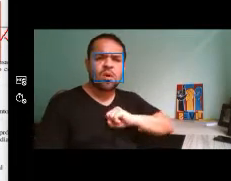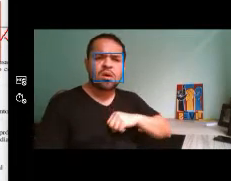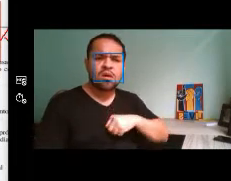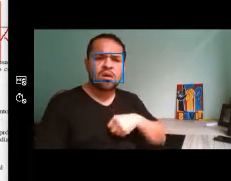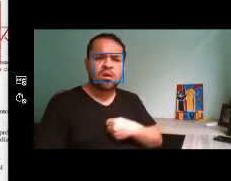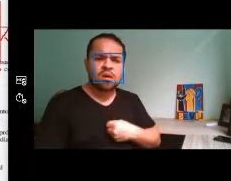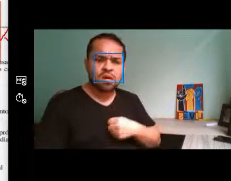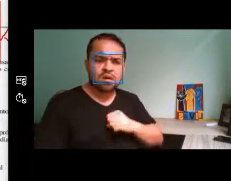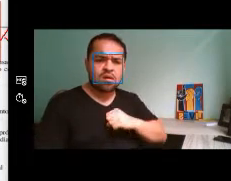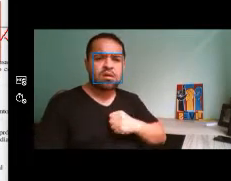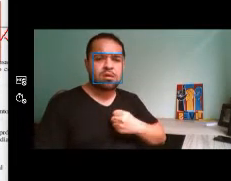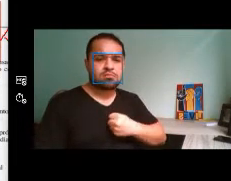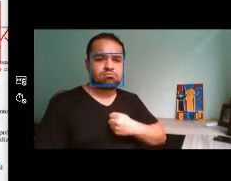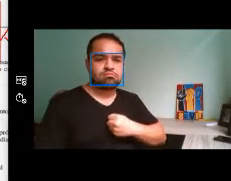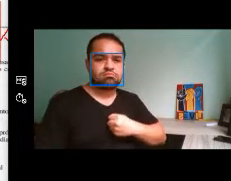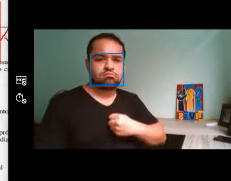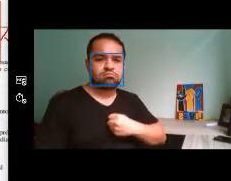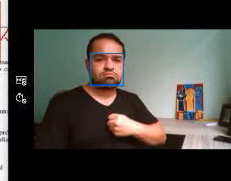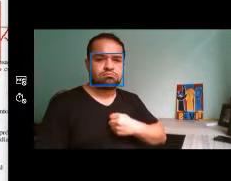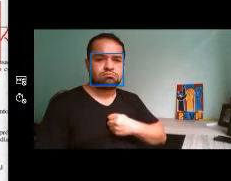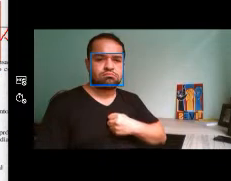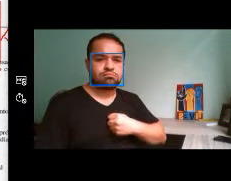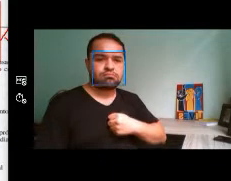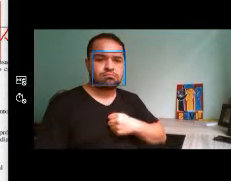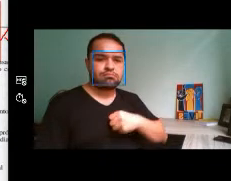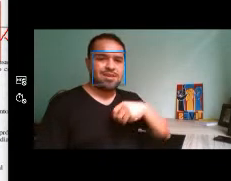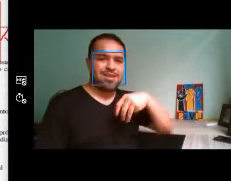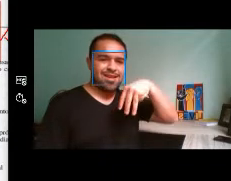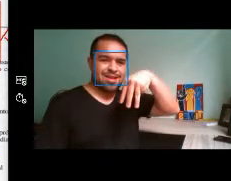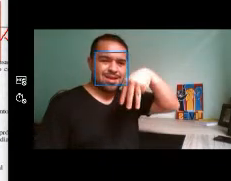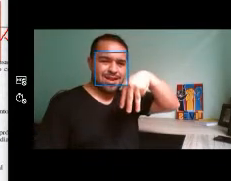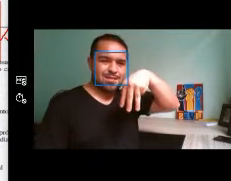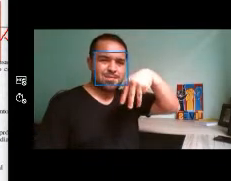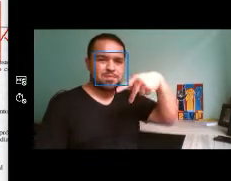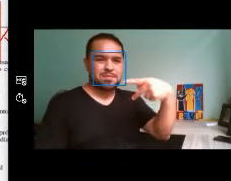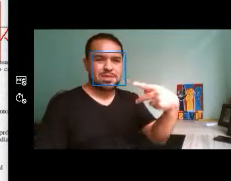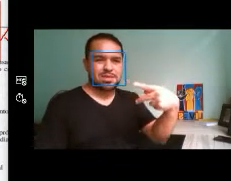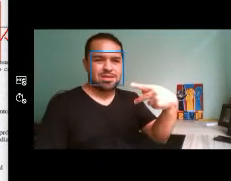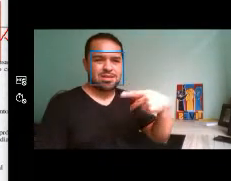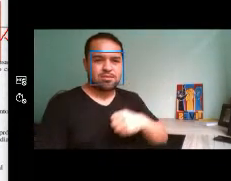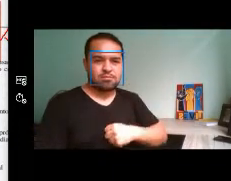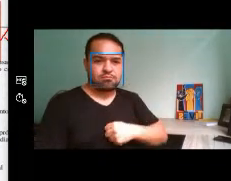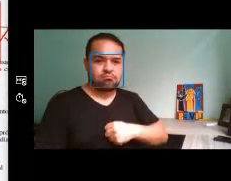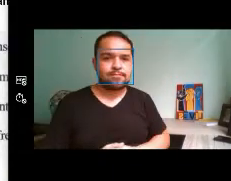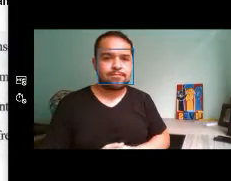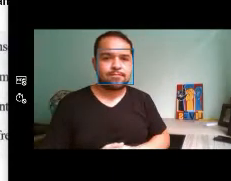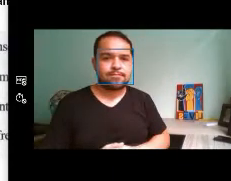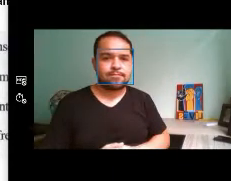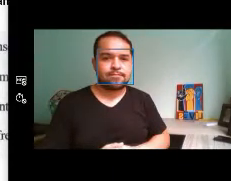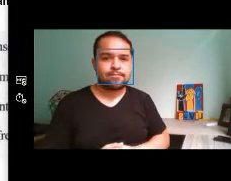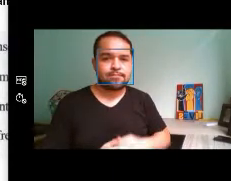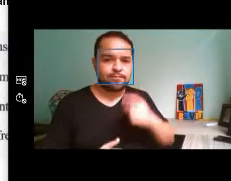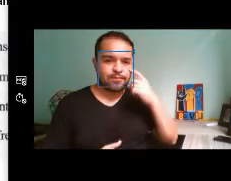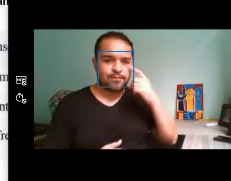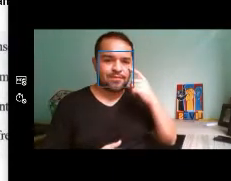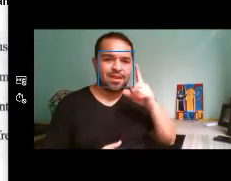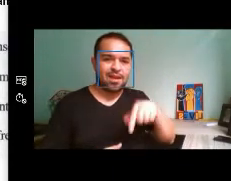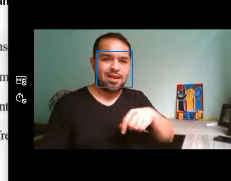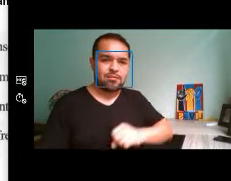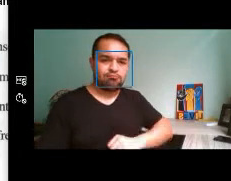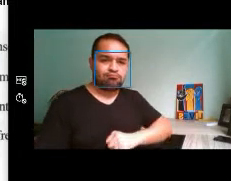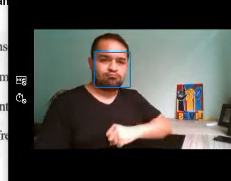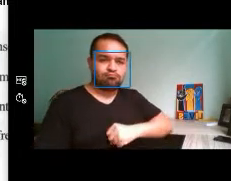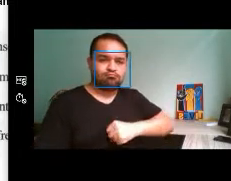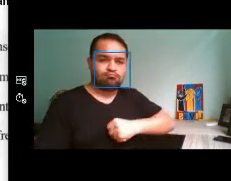O toque na mão e na direção da palma ali. Qual é o movimento,